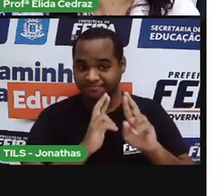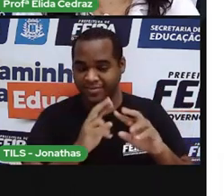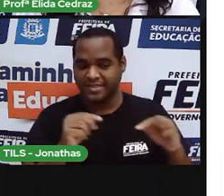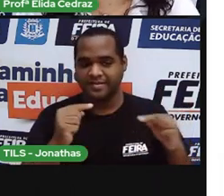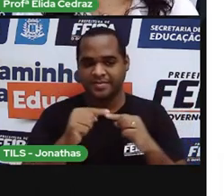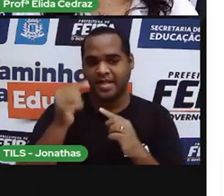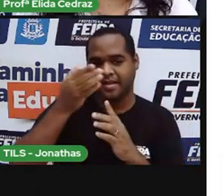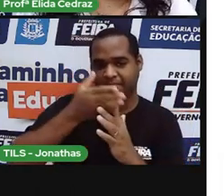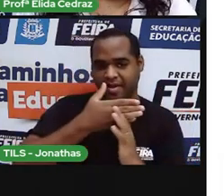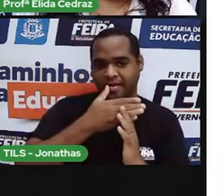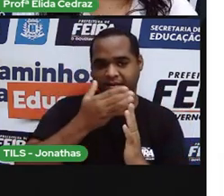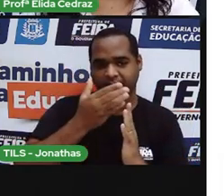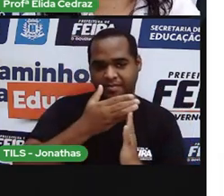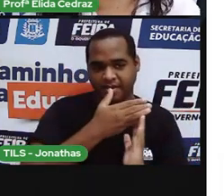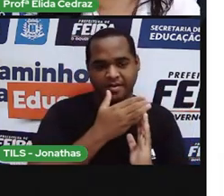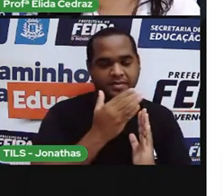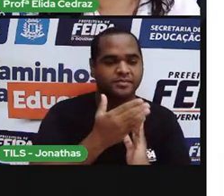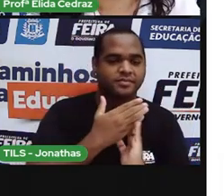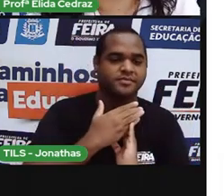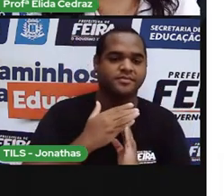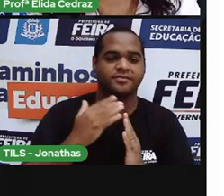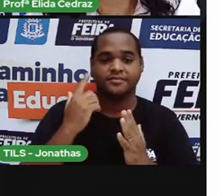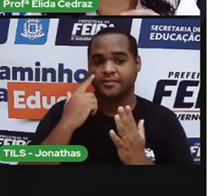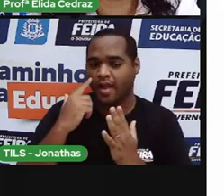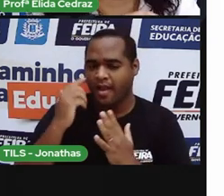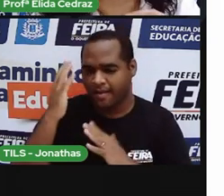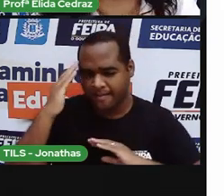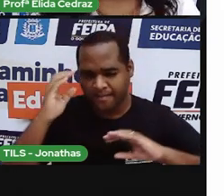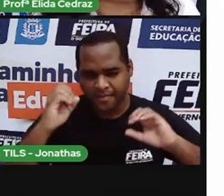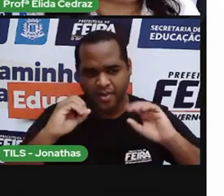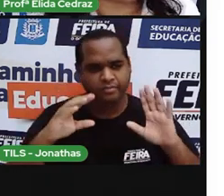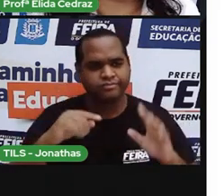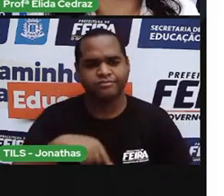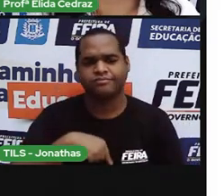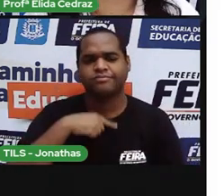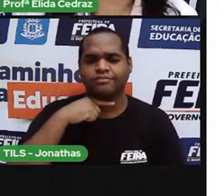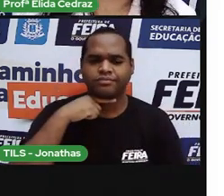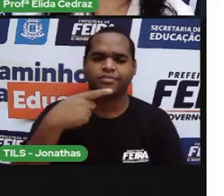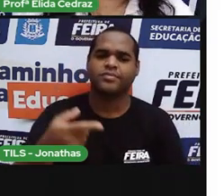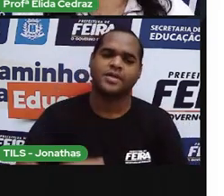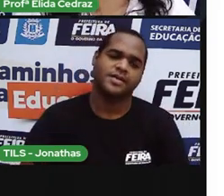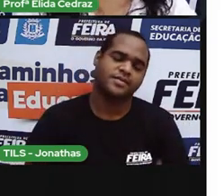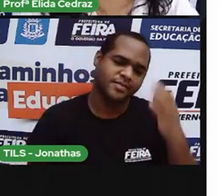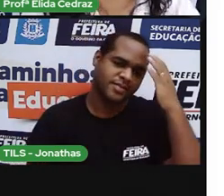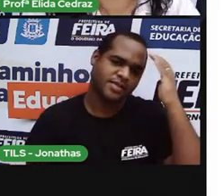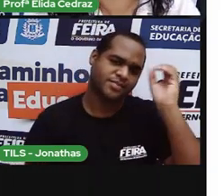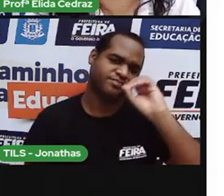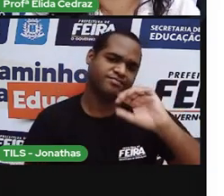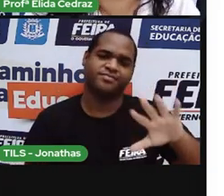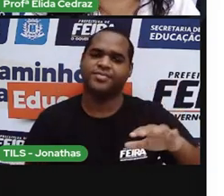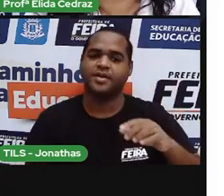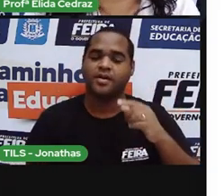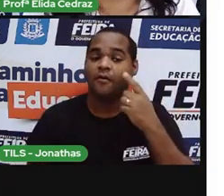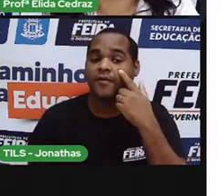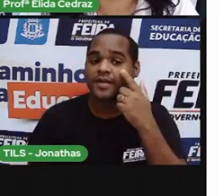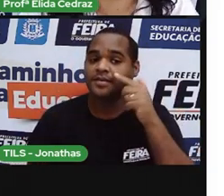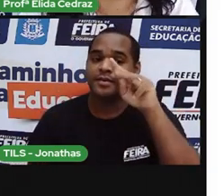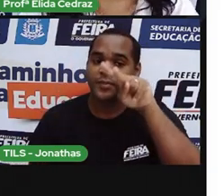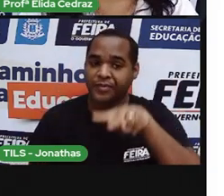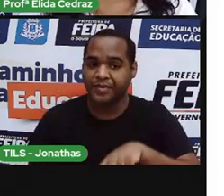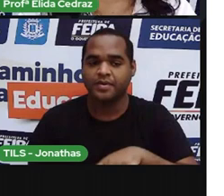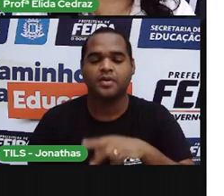espaço entre as palavras, fica impossível da gente ler